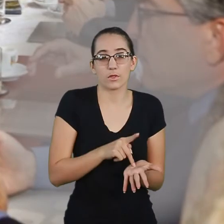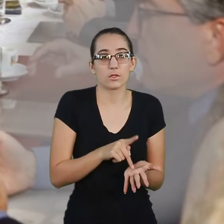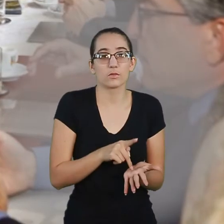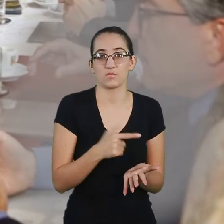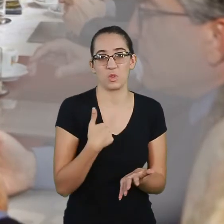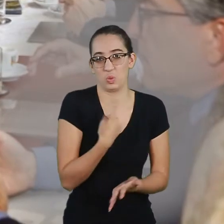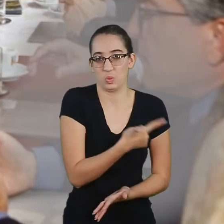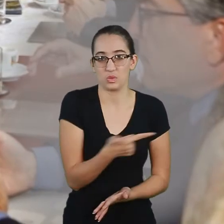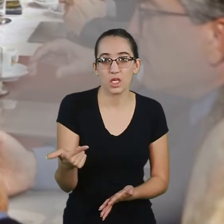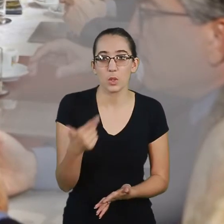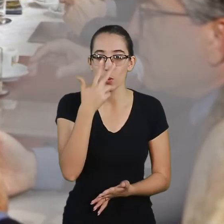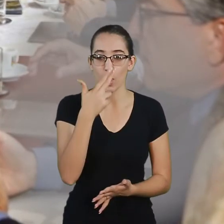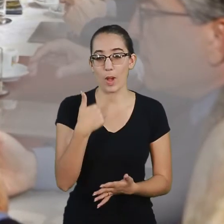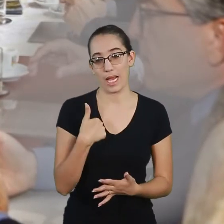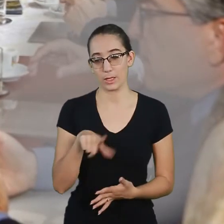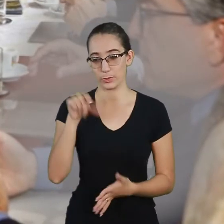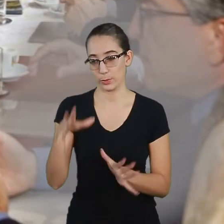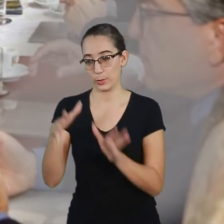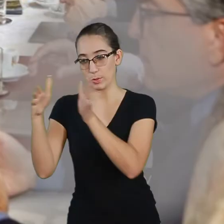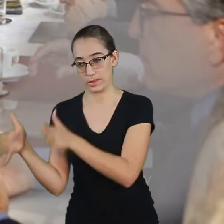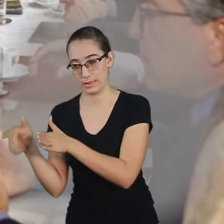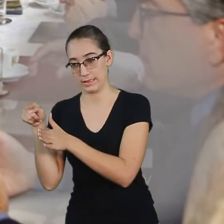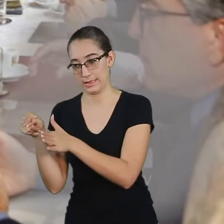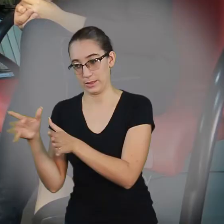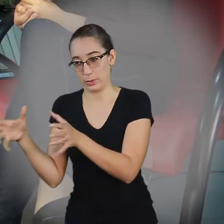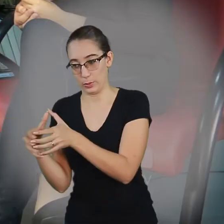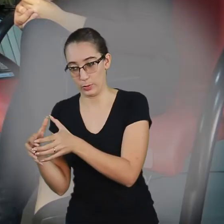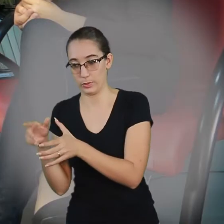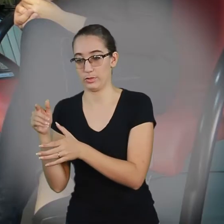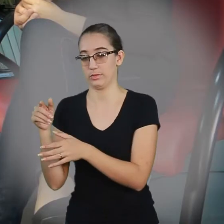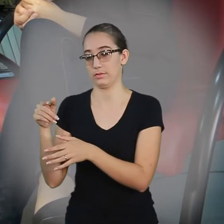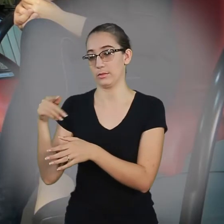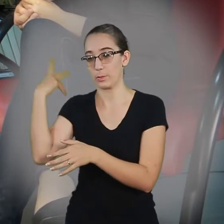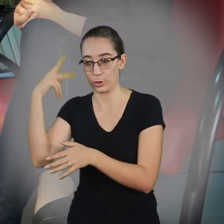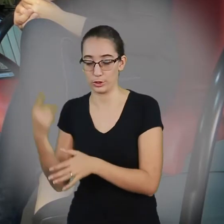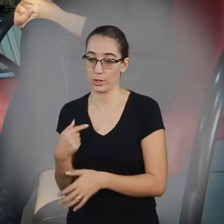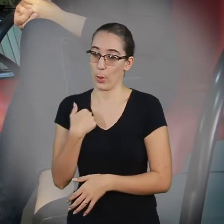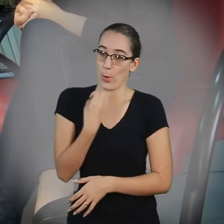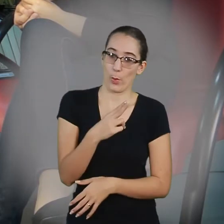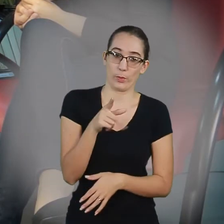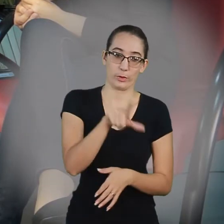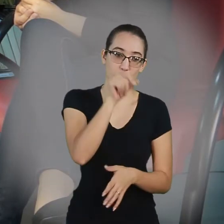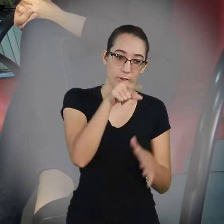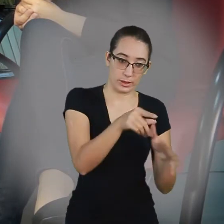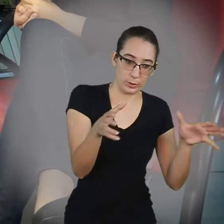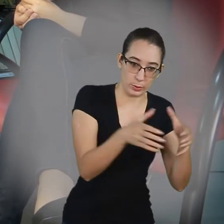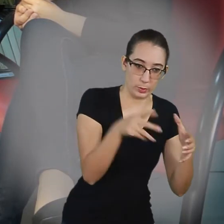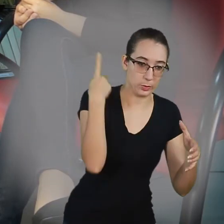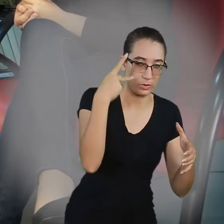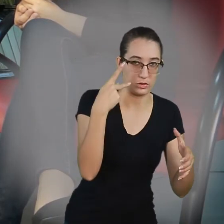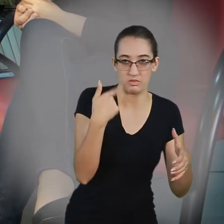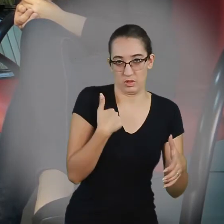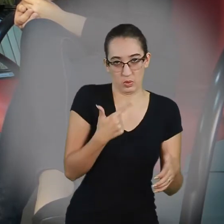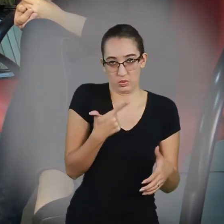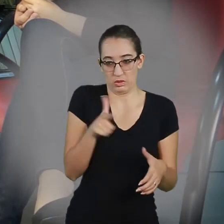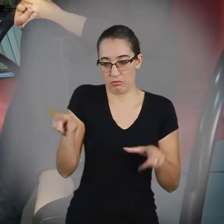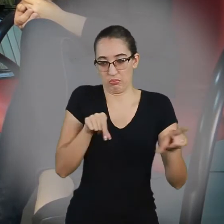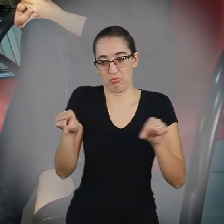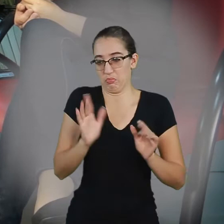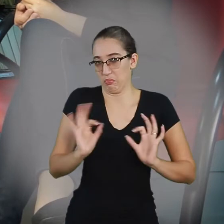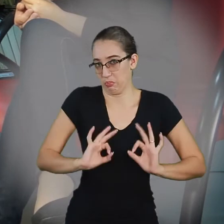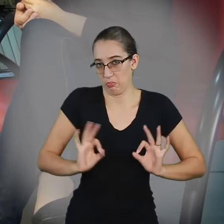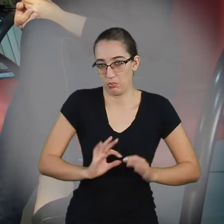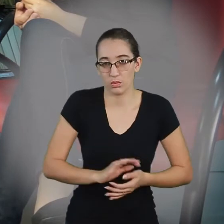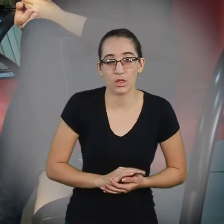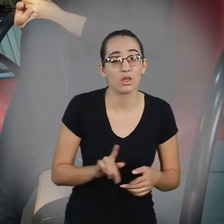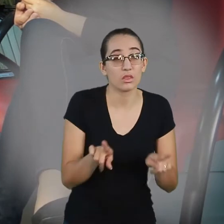atividade política partidária, nunca tive, mas eu falei isso para o governador, não tenho atividade política, não tenho experiência política também.